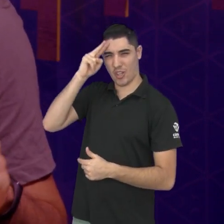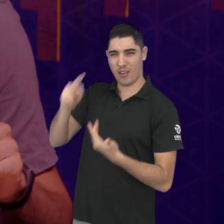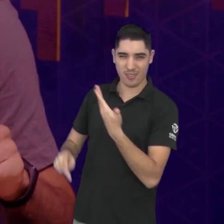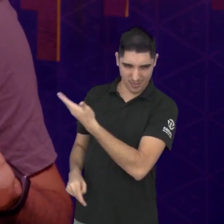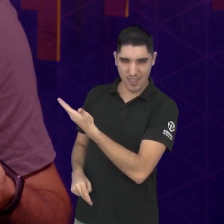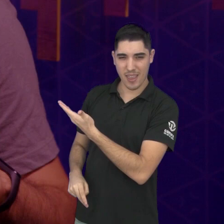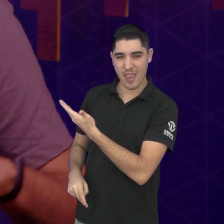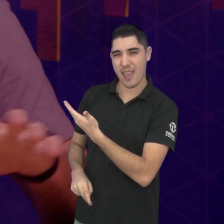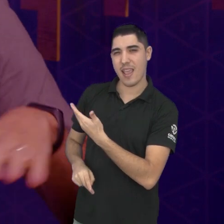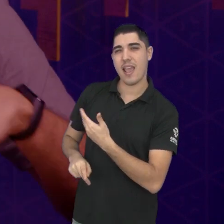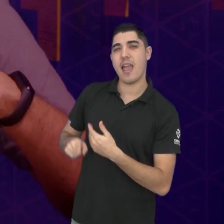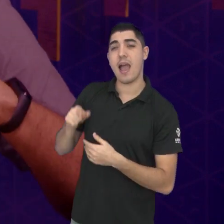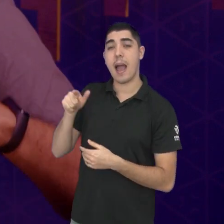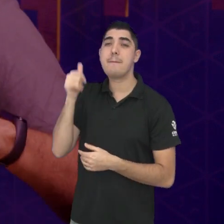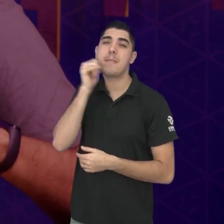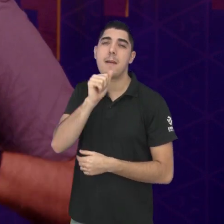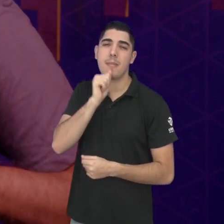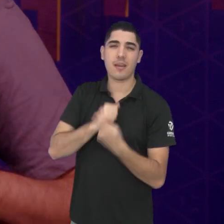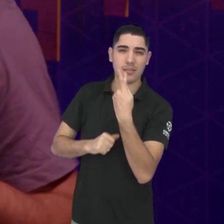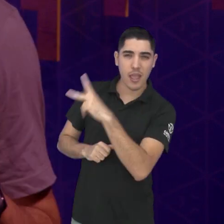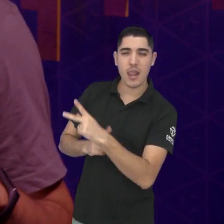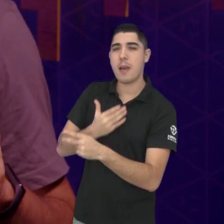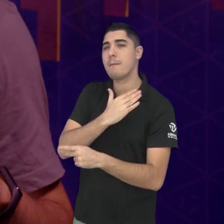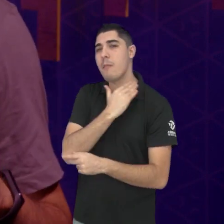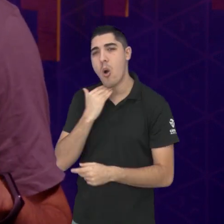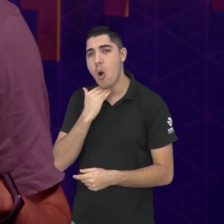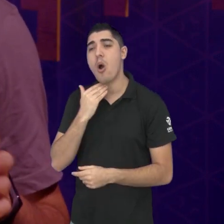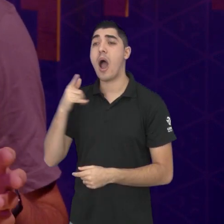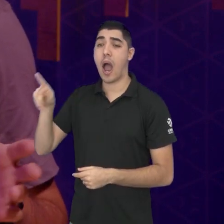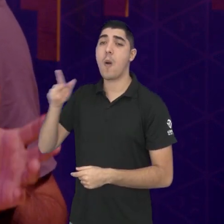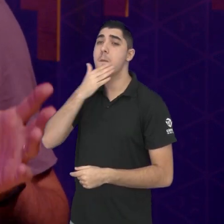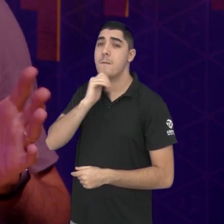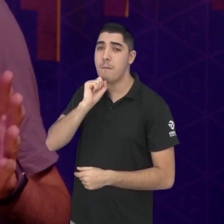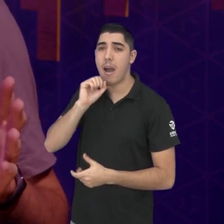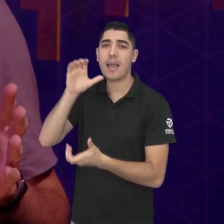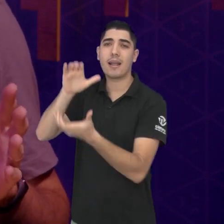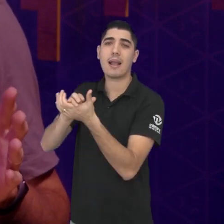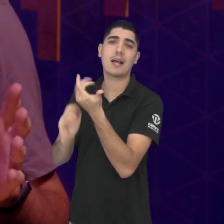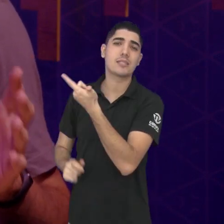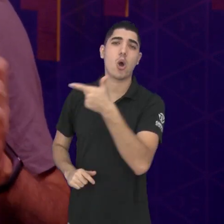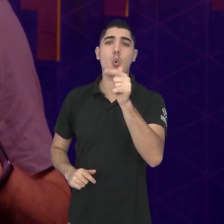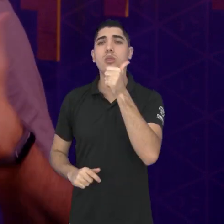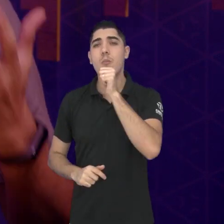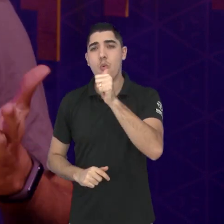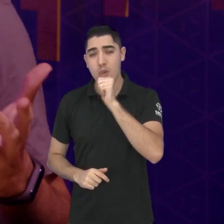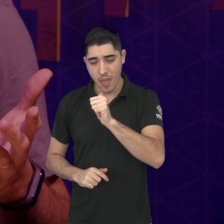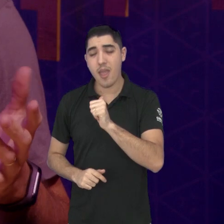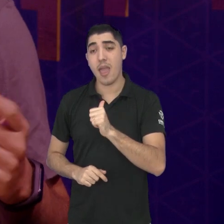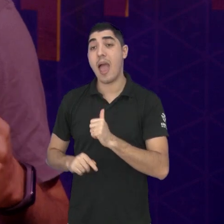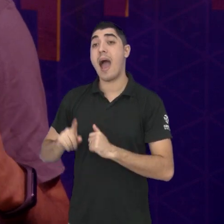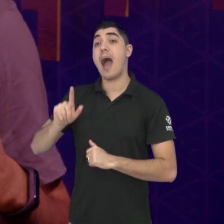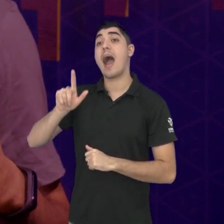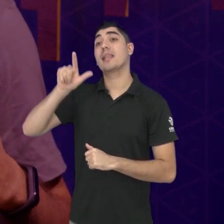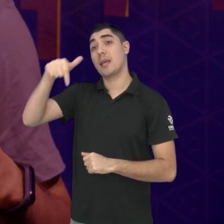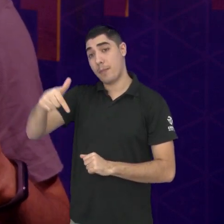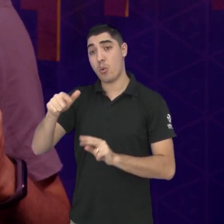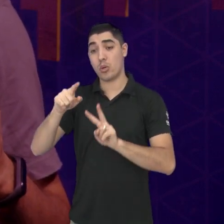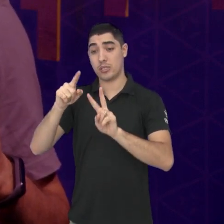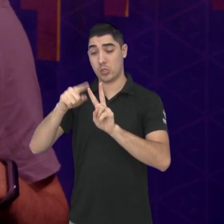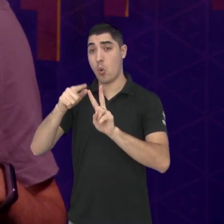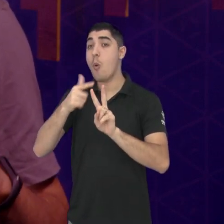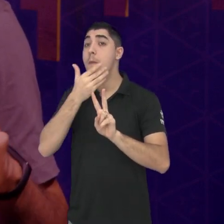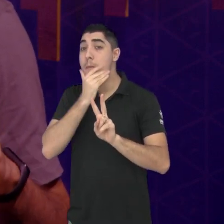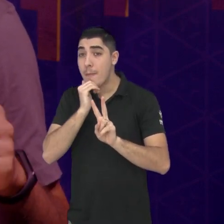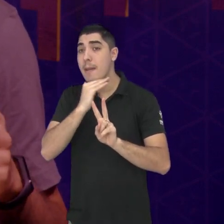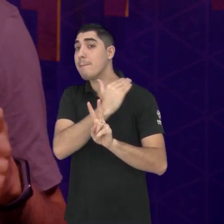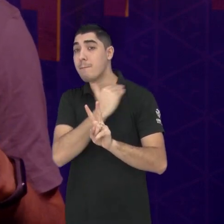né? A mãe dela morre, aí o pai dela casa, e aí o pai dela morre, e aí ela fica